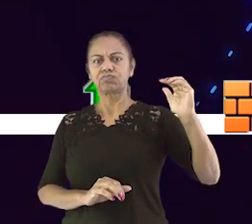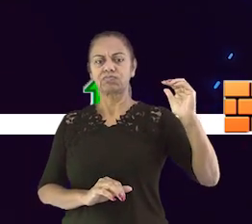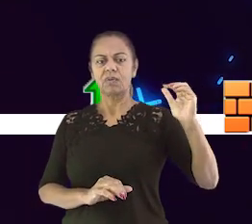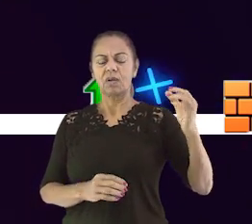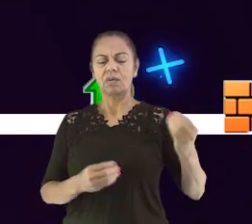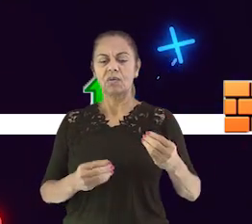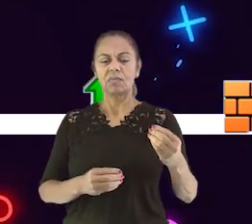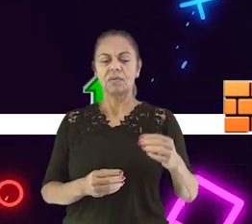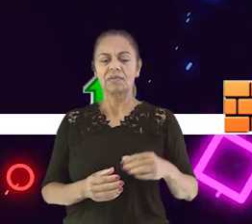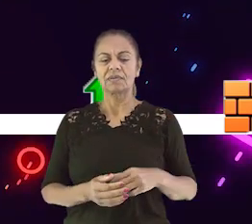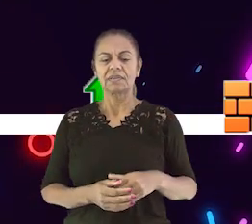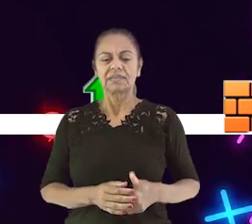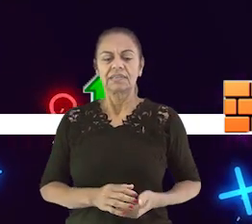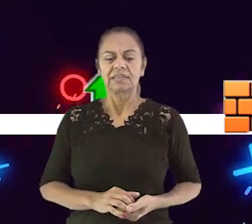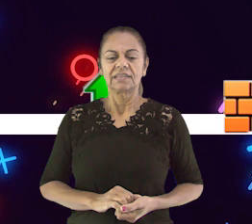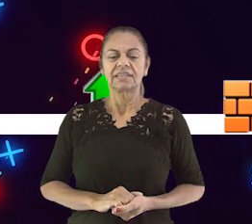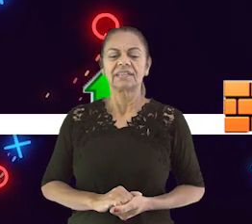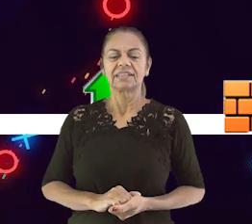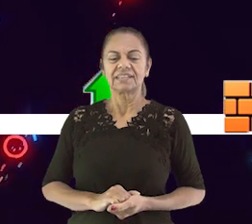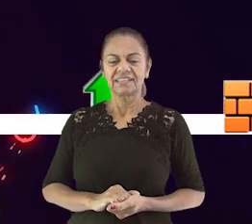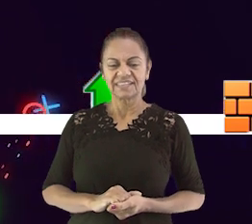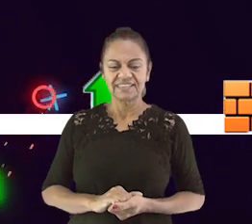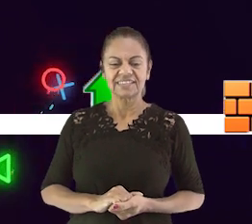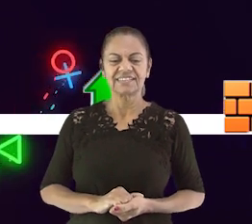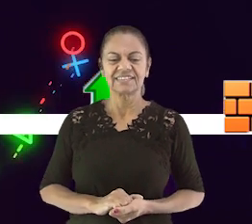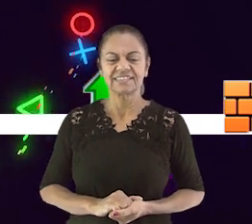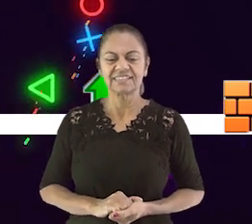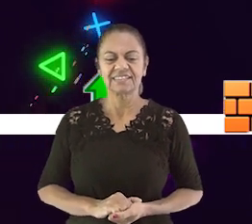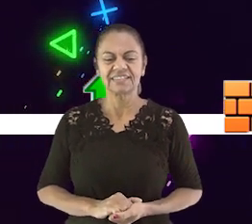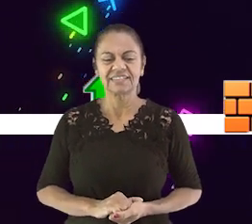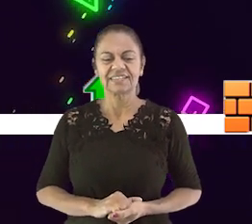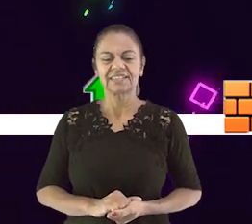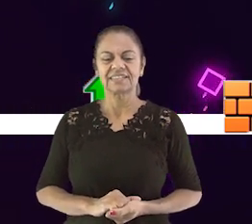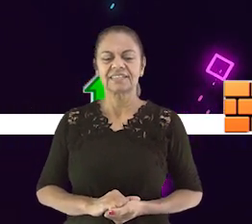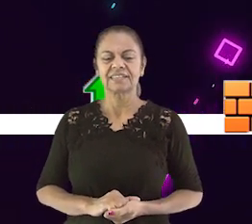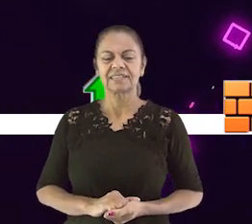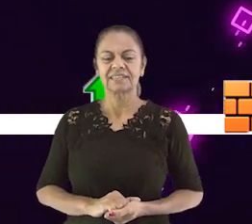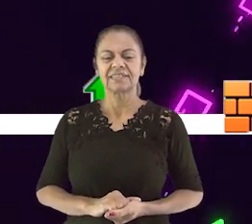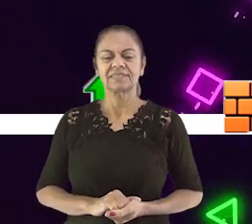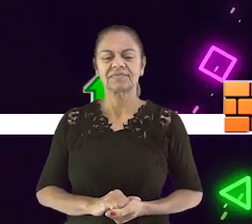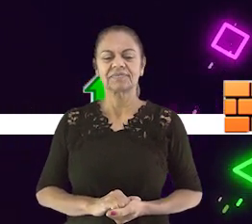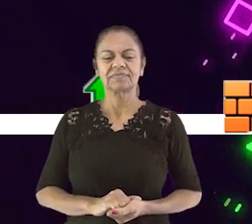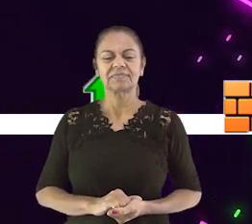Gente, esse é mais alto. Eu tenho que pular mais alto. E você pula também mais alto, hein?